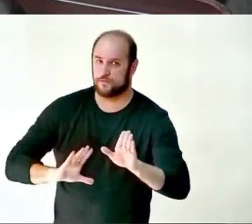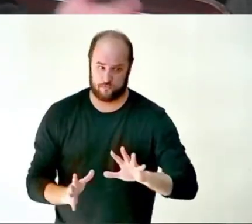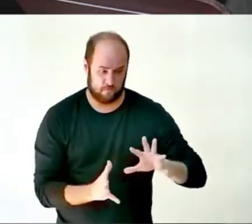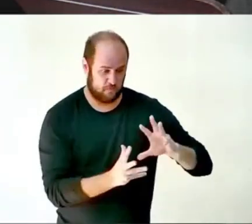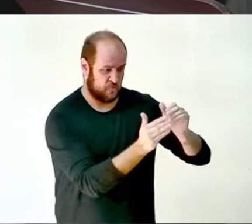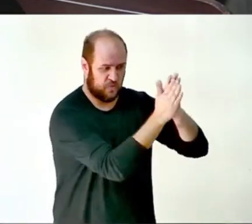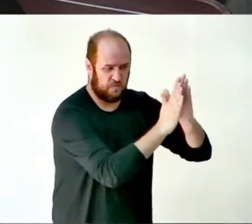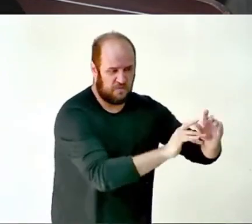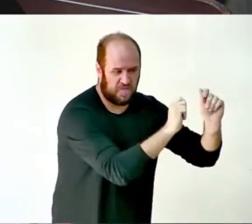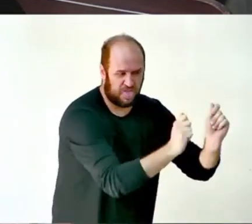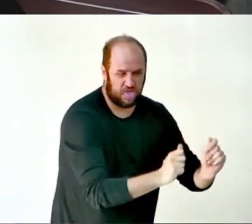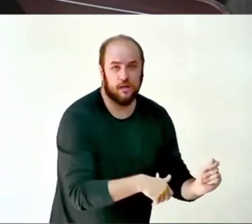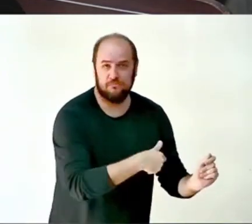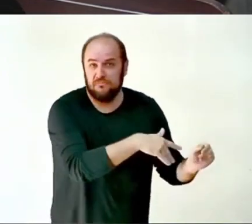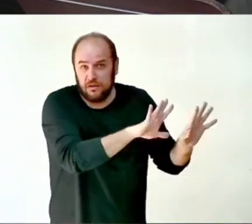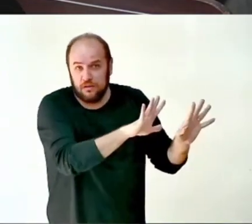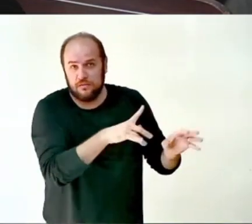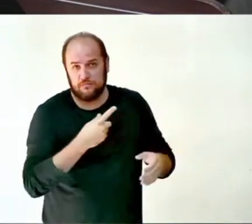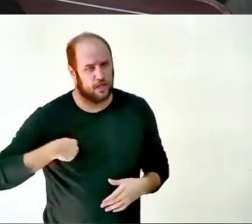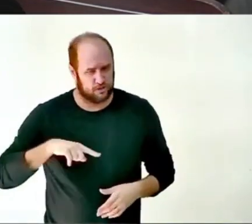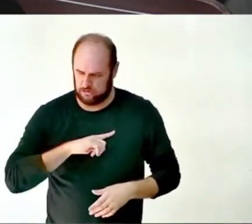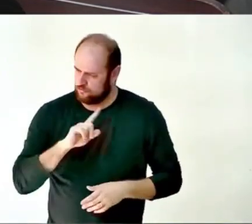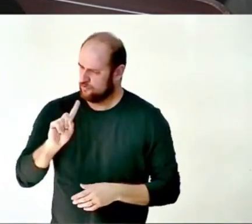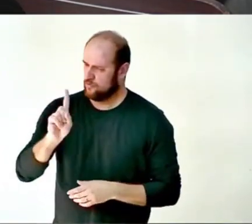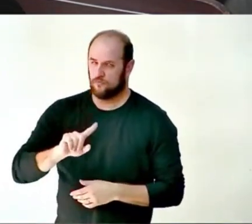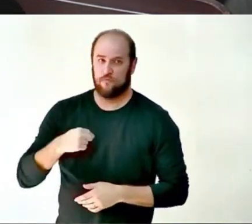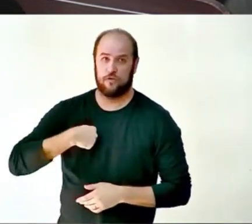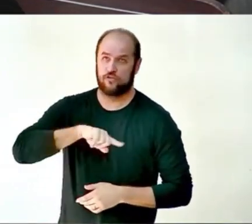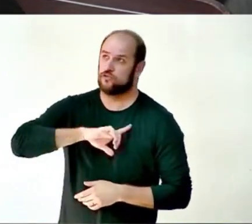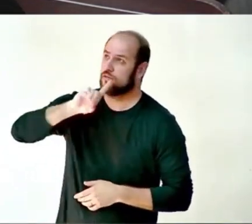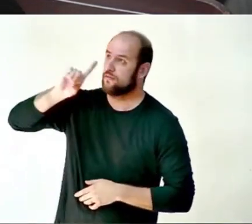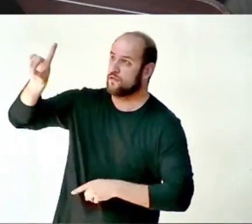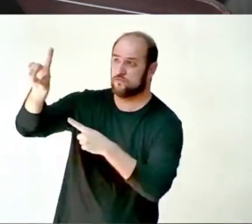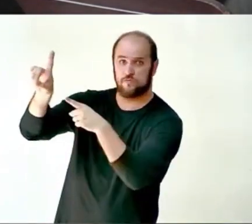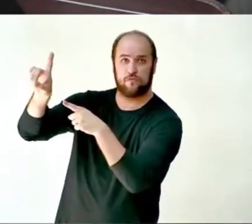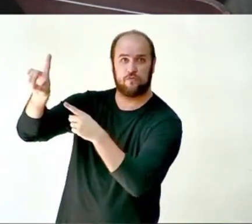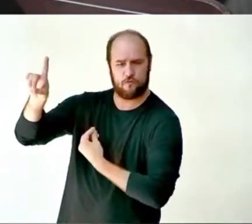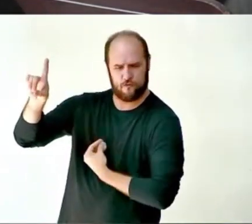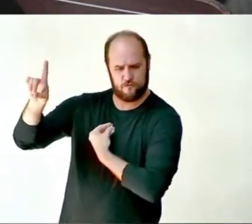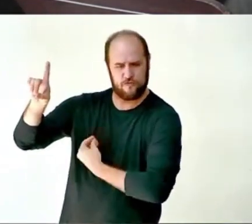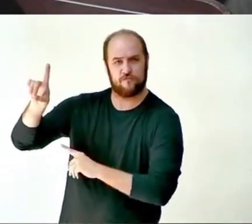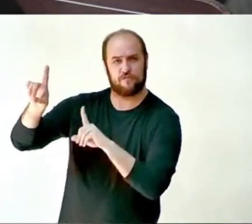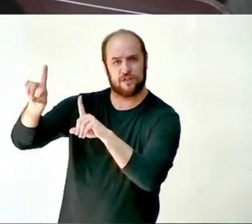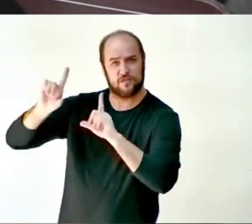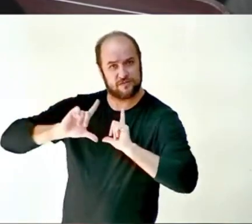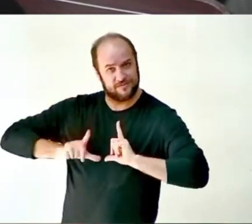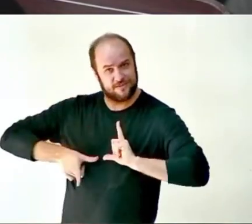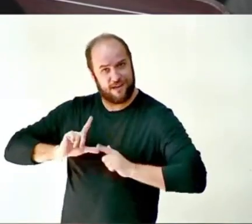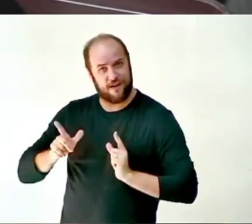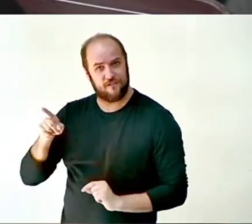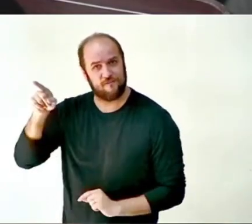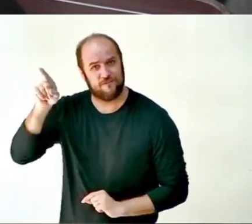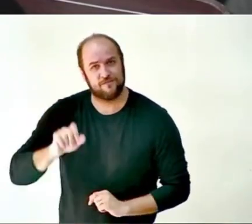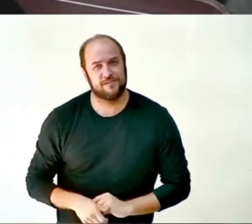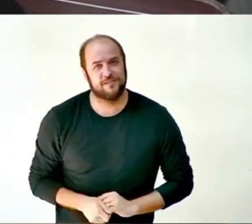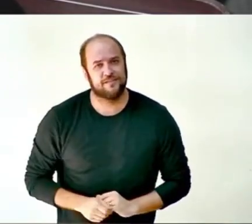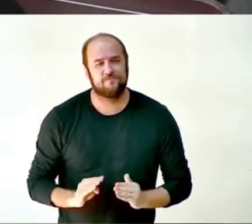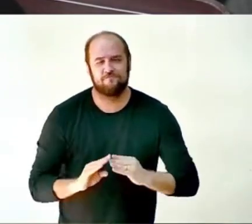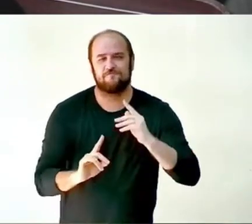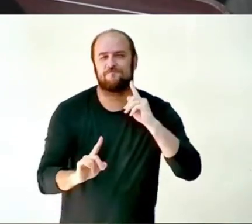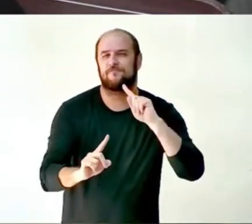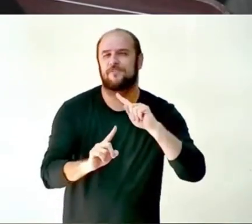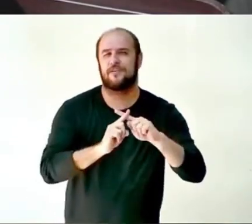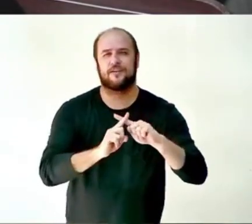idolatrias, deuses? Tem, mas nós não. Nós só temos um. O vivo, o Deus de Israel. A igreja que Pedro